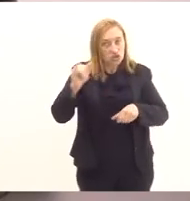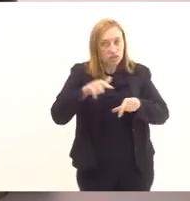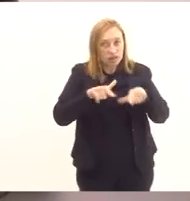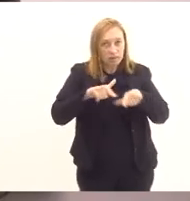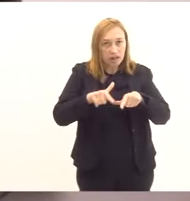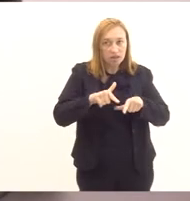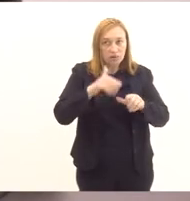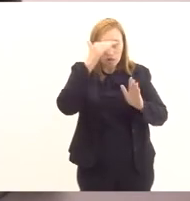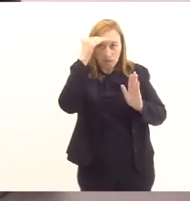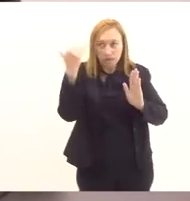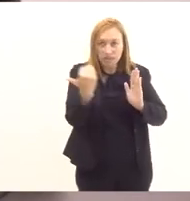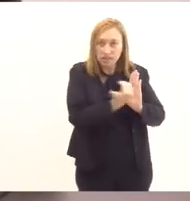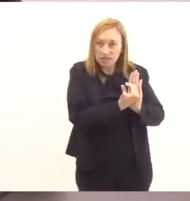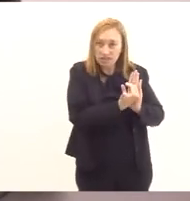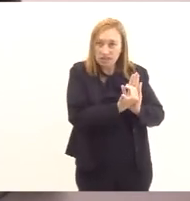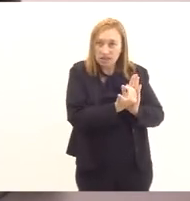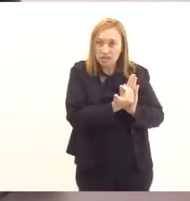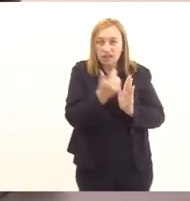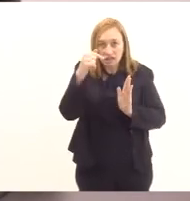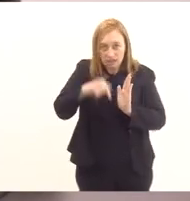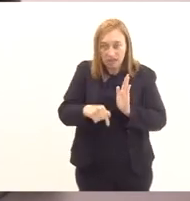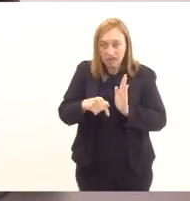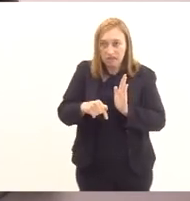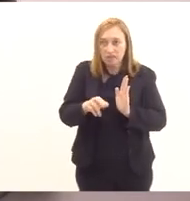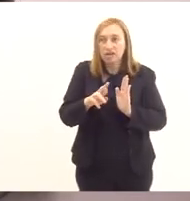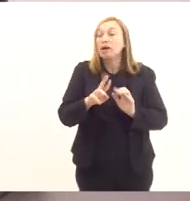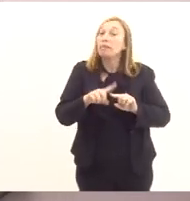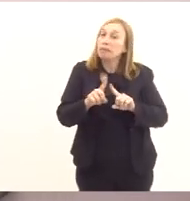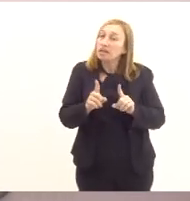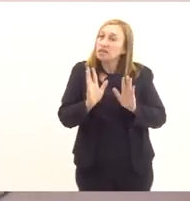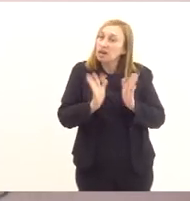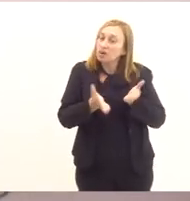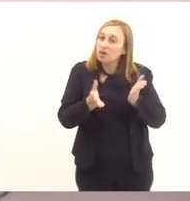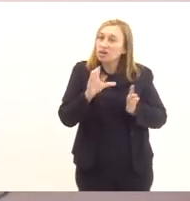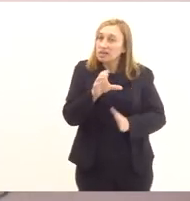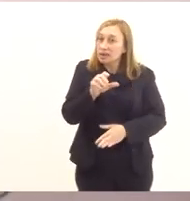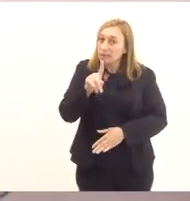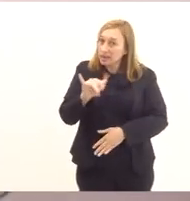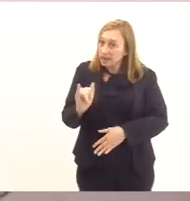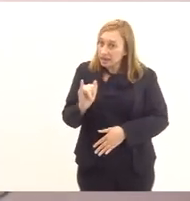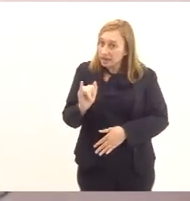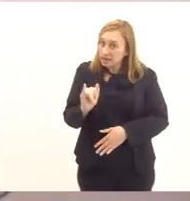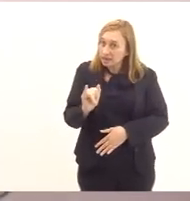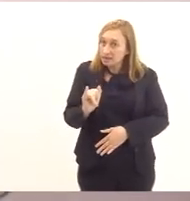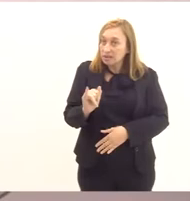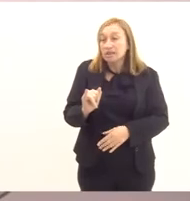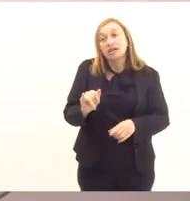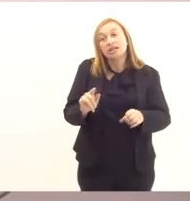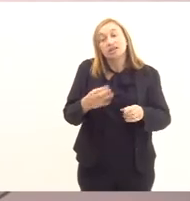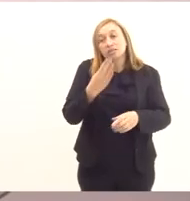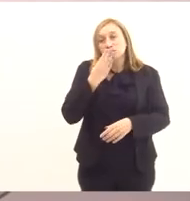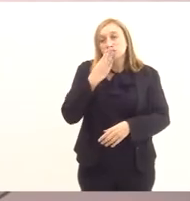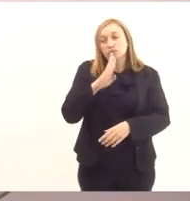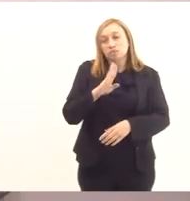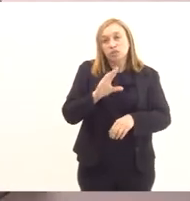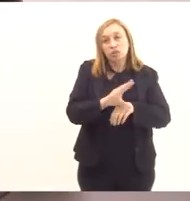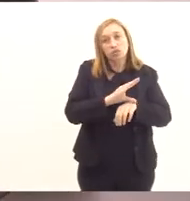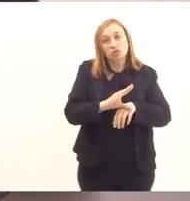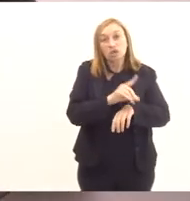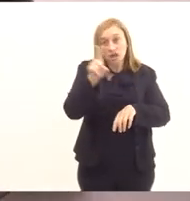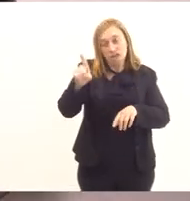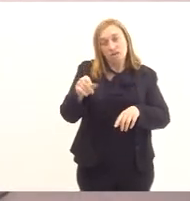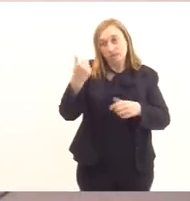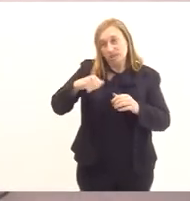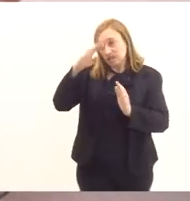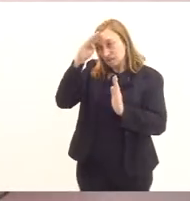obedecer o parecer aqui é da Assembleia e agora quando você quer ir se ele também jurou obedecer a constituição ele